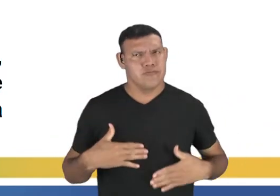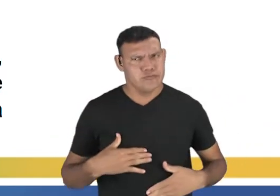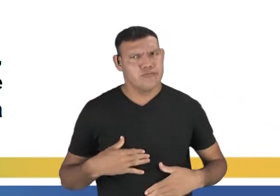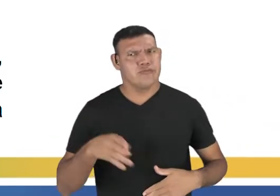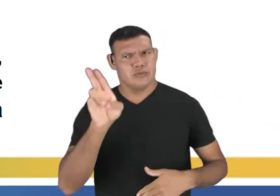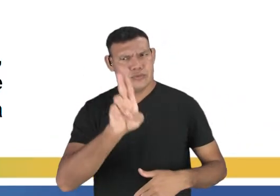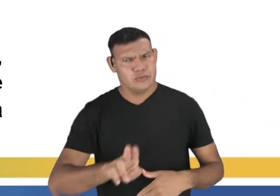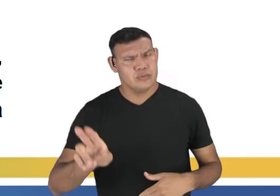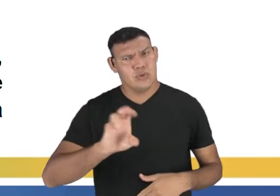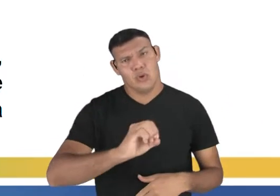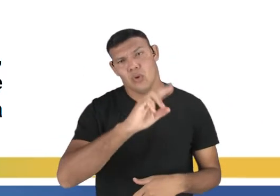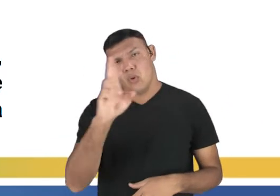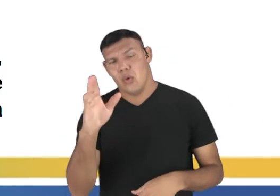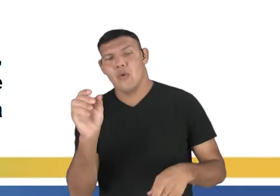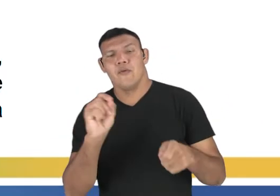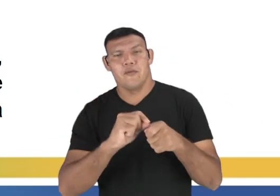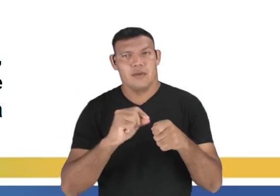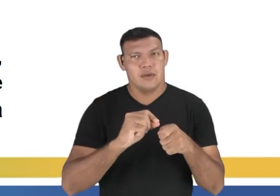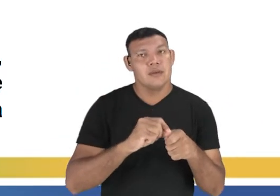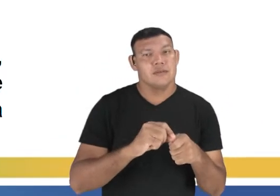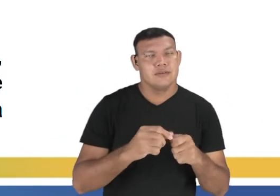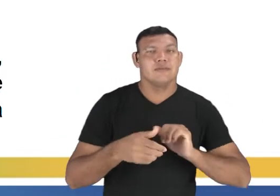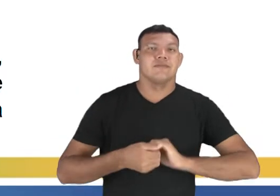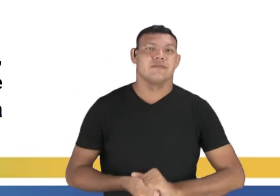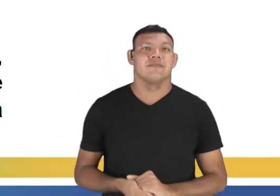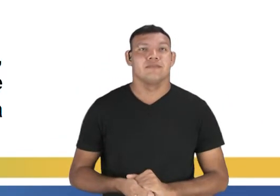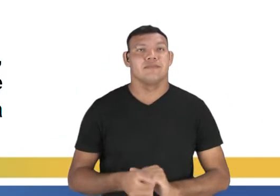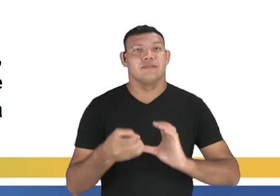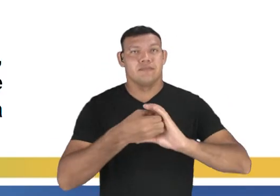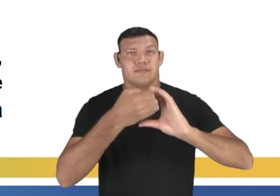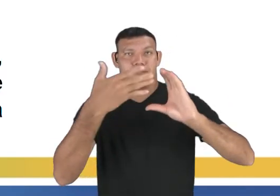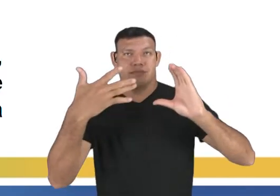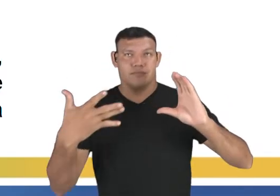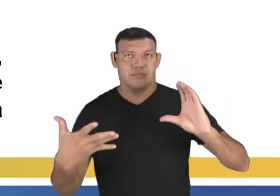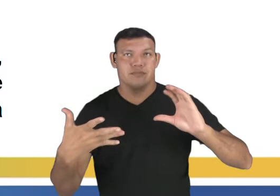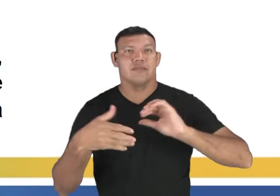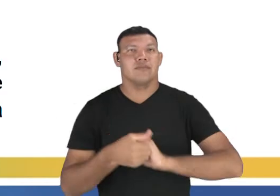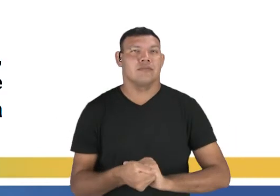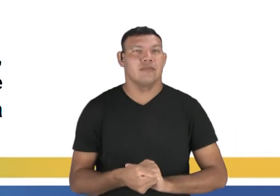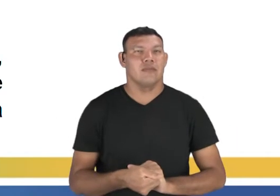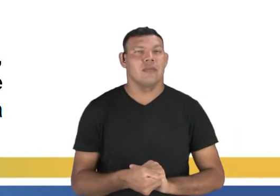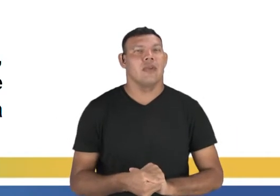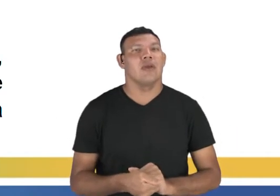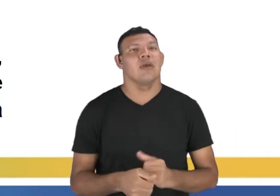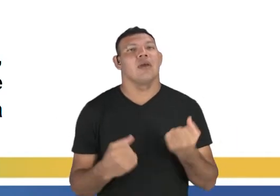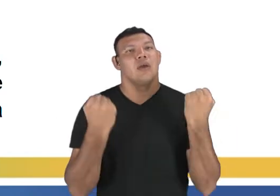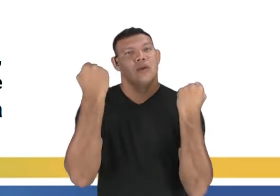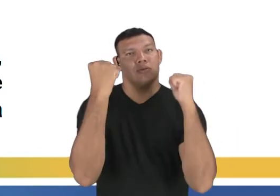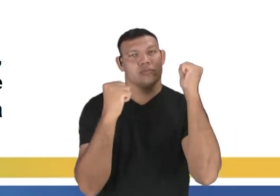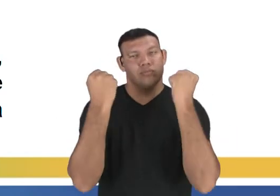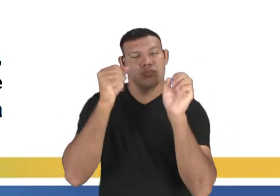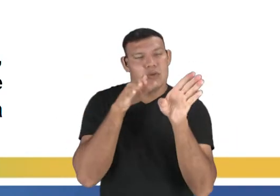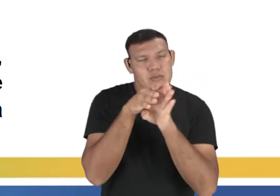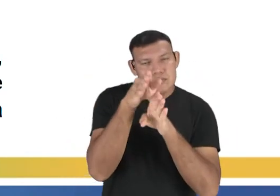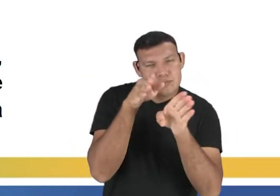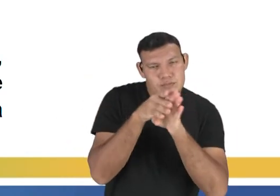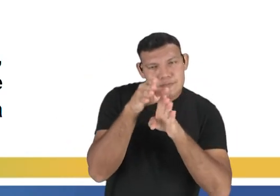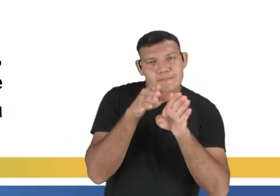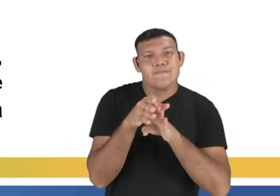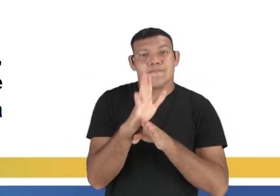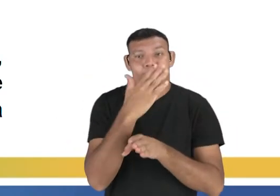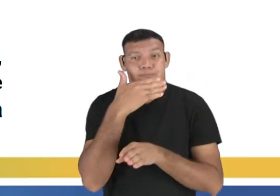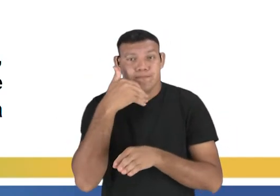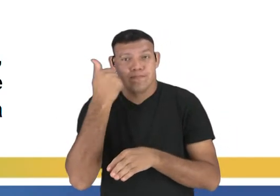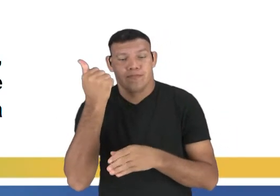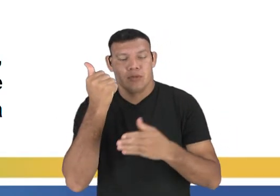ou conhece alguém que pratica esse tipo de ginástica. Se caracterizam pela exercitação corporal orientada à melhoria